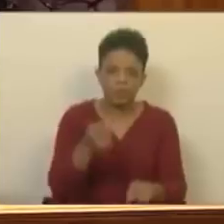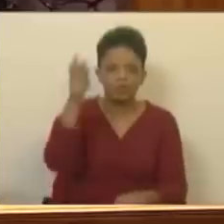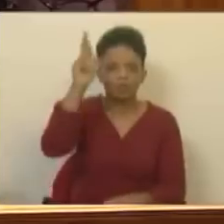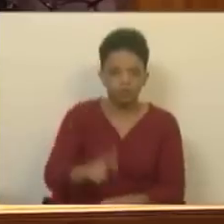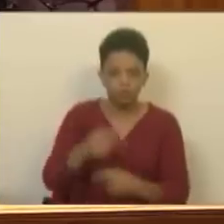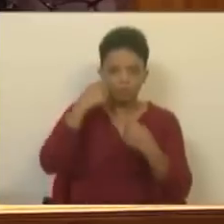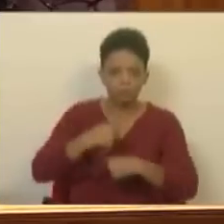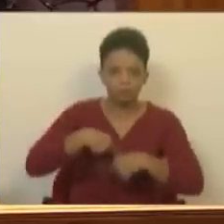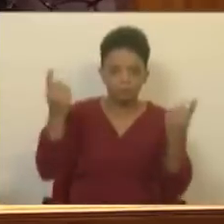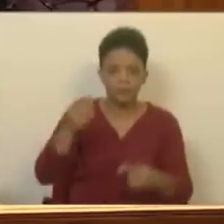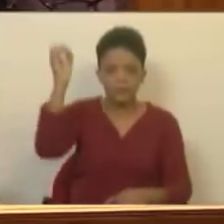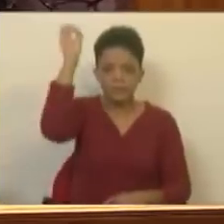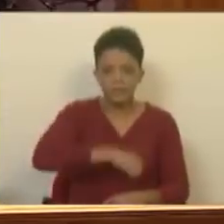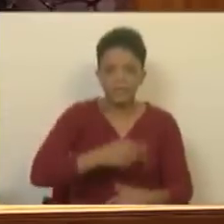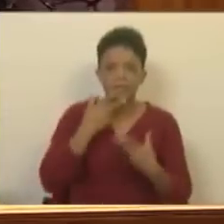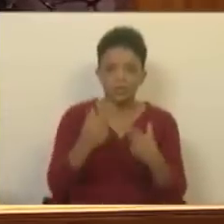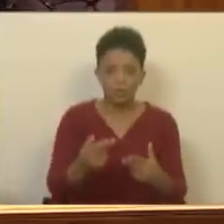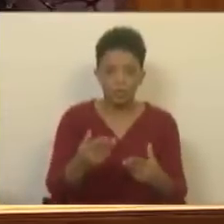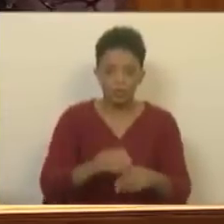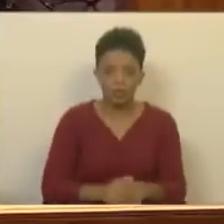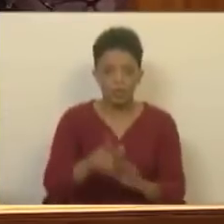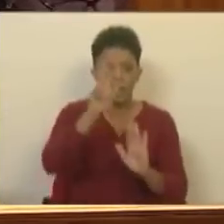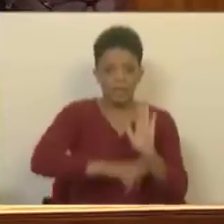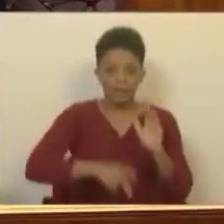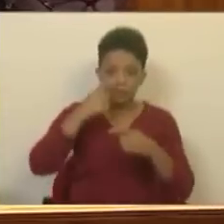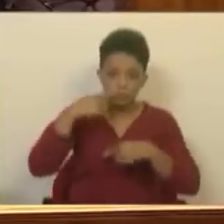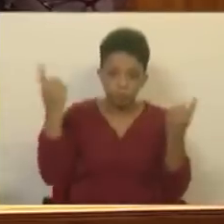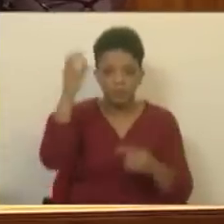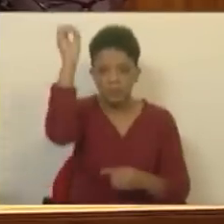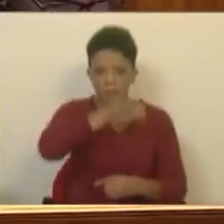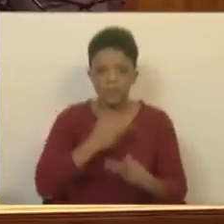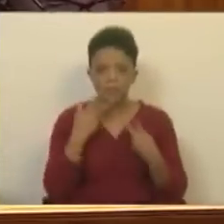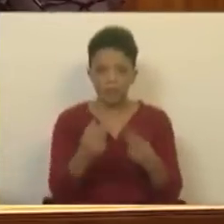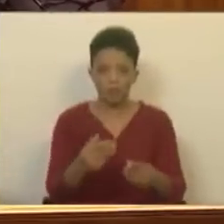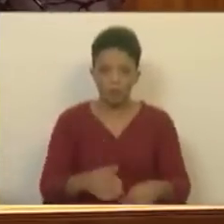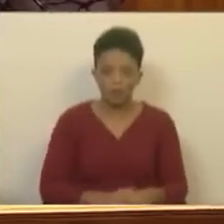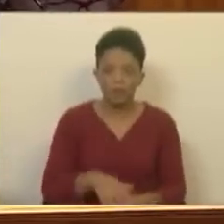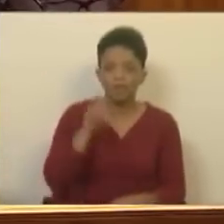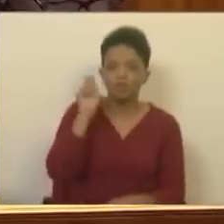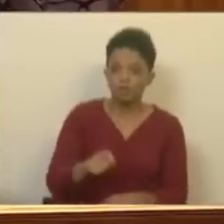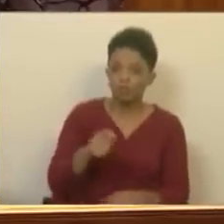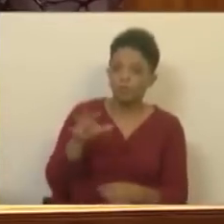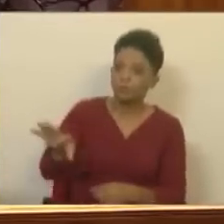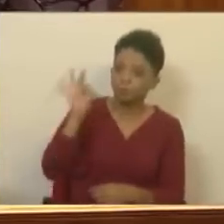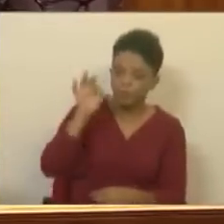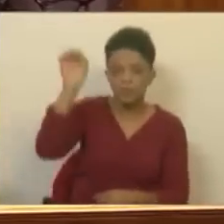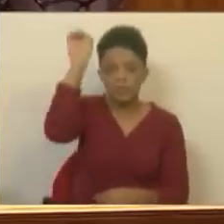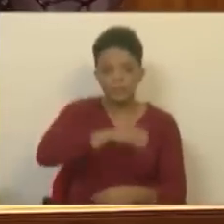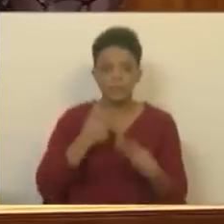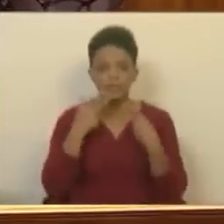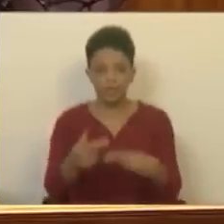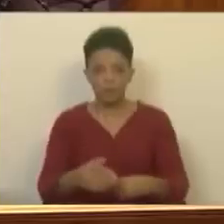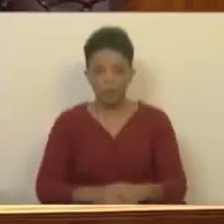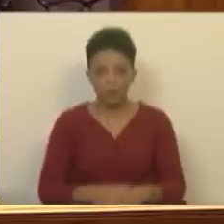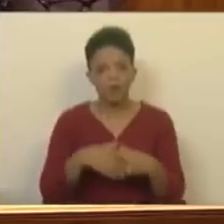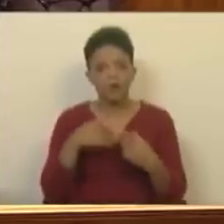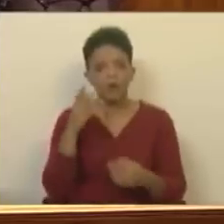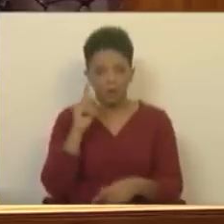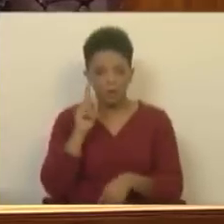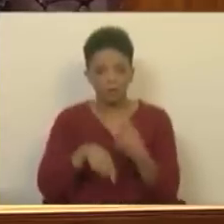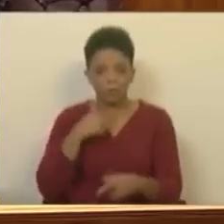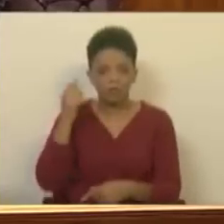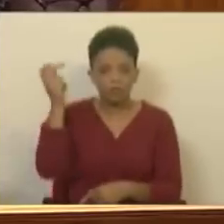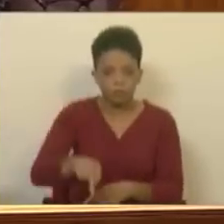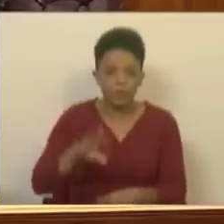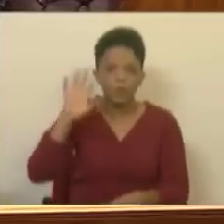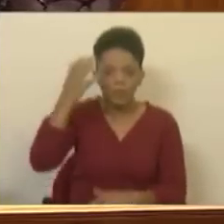foi anunciada e ninguém conquistou a regras foram anunciadas e ninguém conquistou o giro foi nomeado e ninguém conquistou a contestação